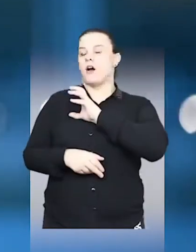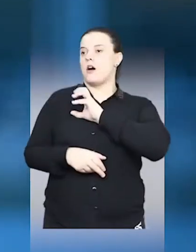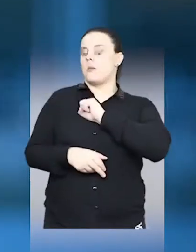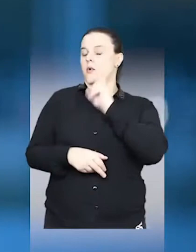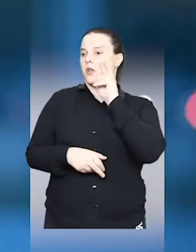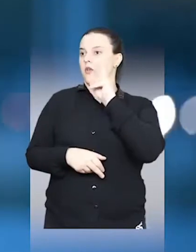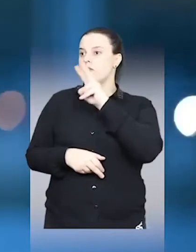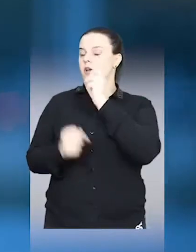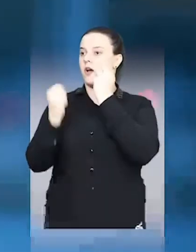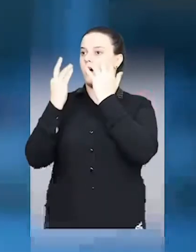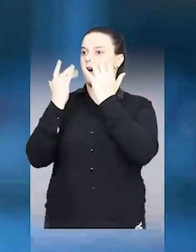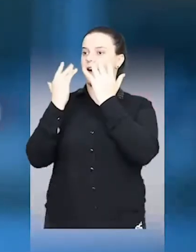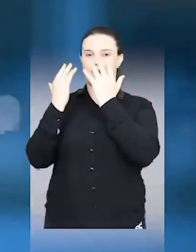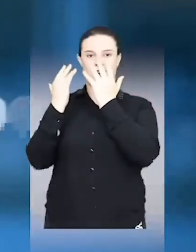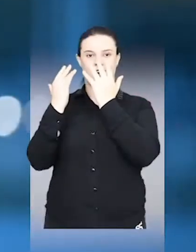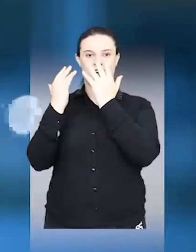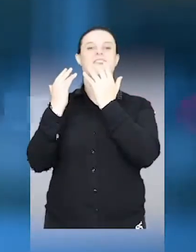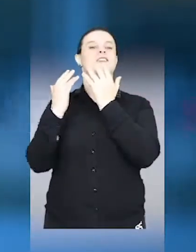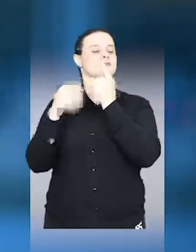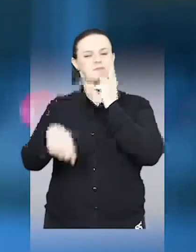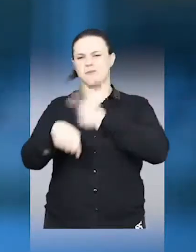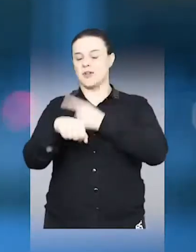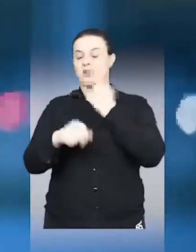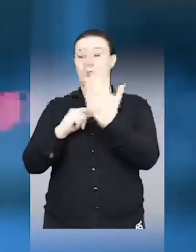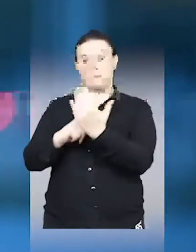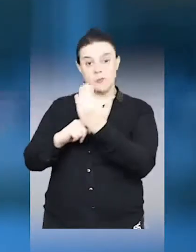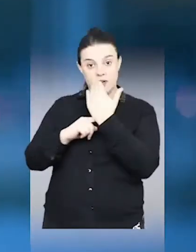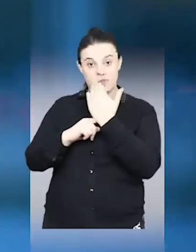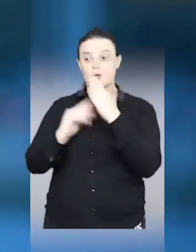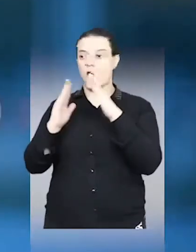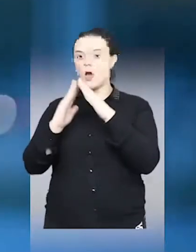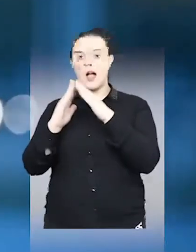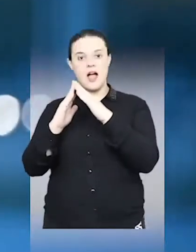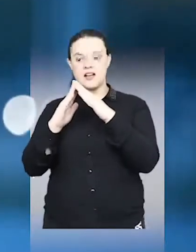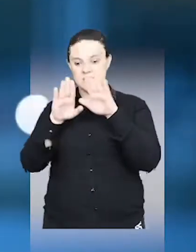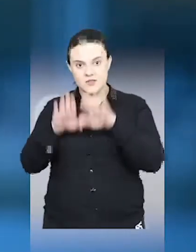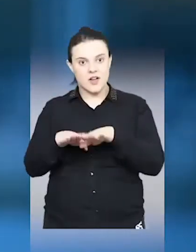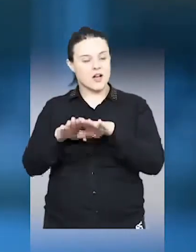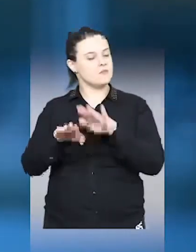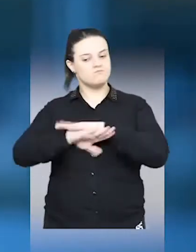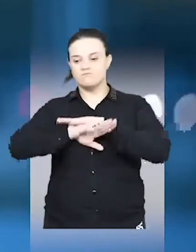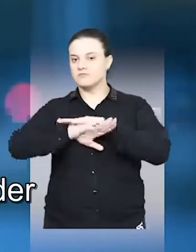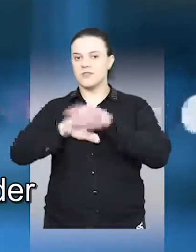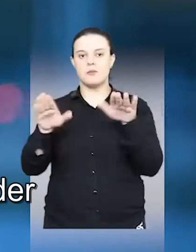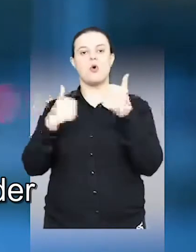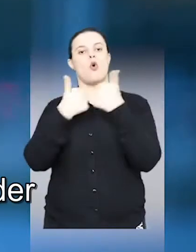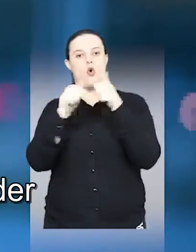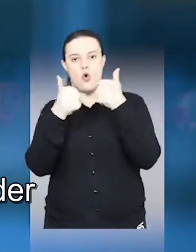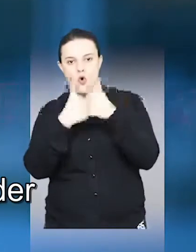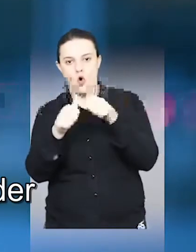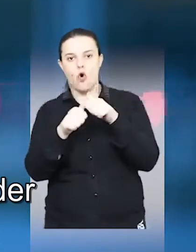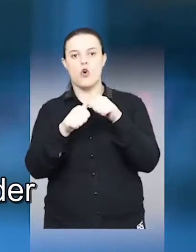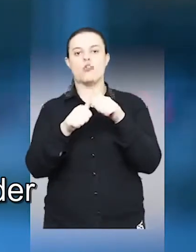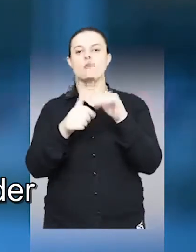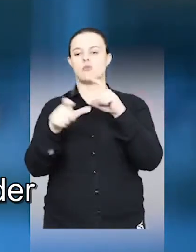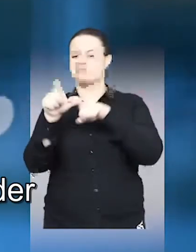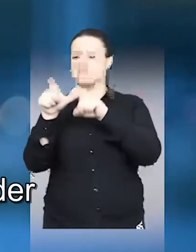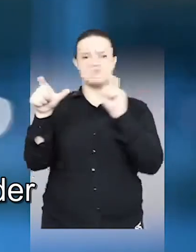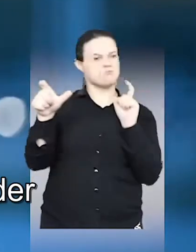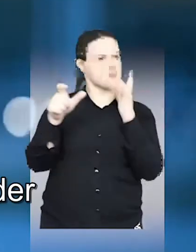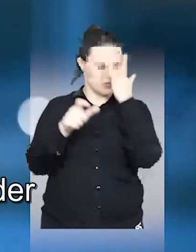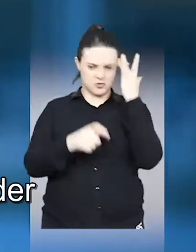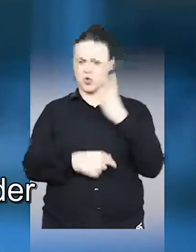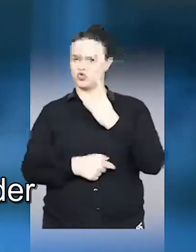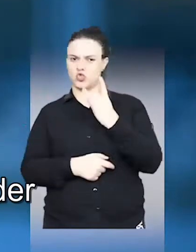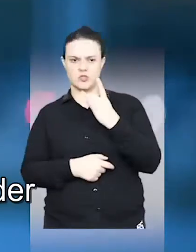amor à primeira vista. Me ajudou a sair de casa, tipo, pegar transporte público, não depender